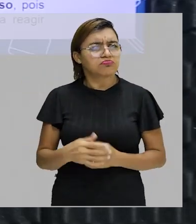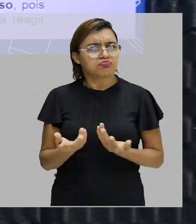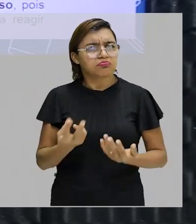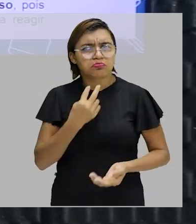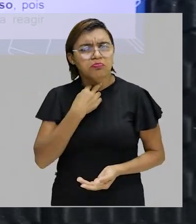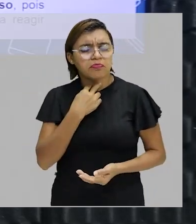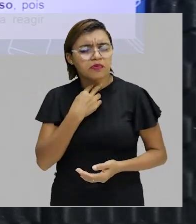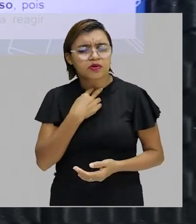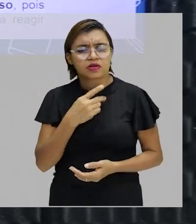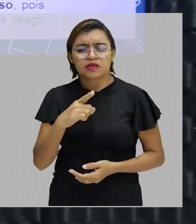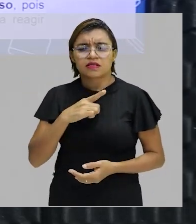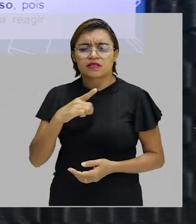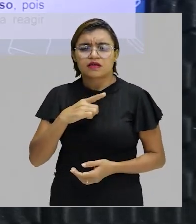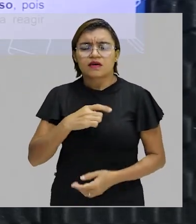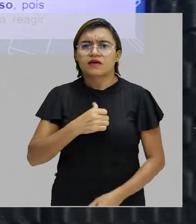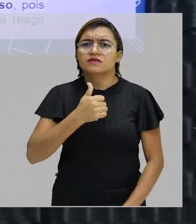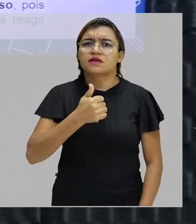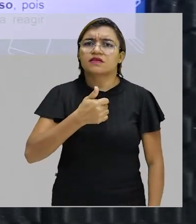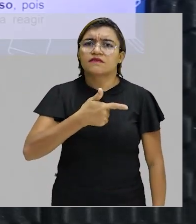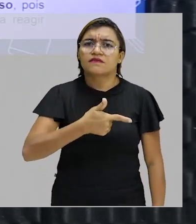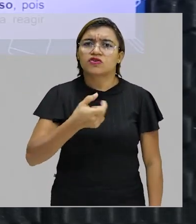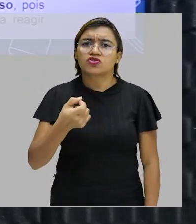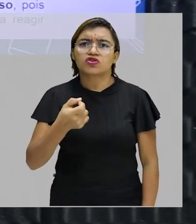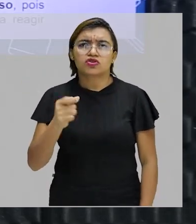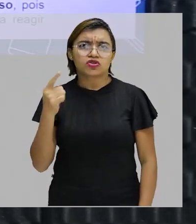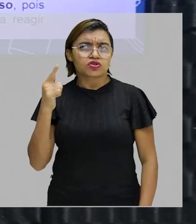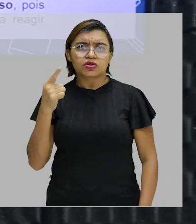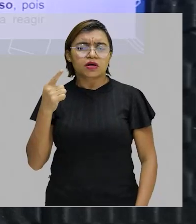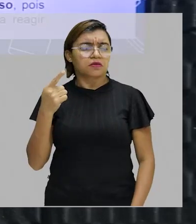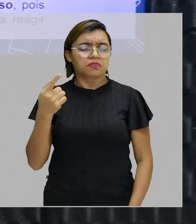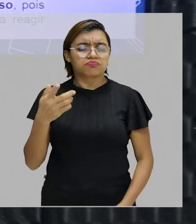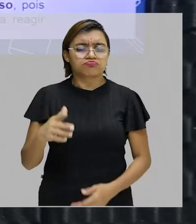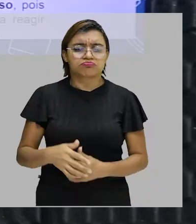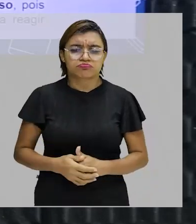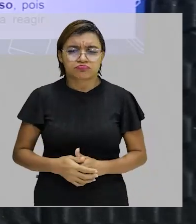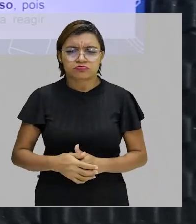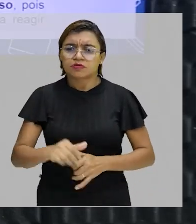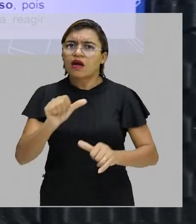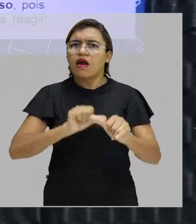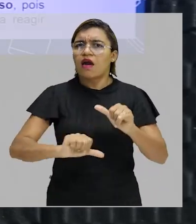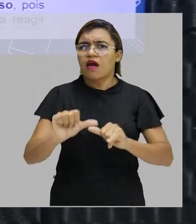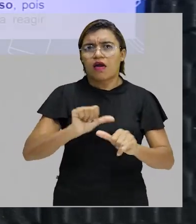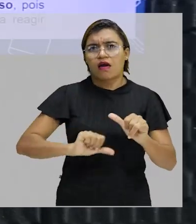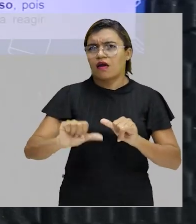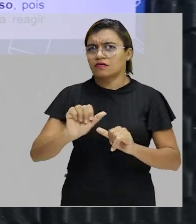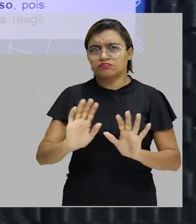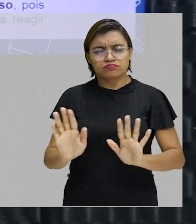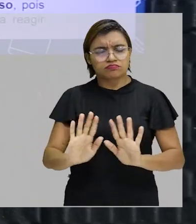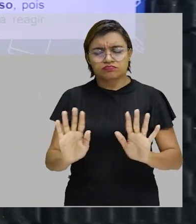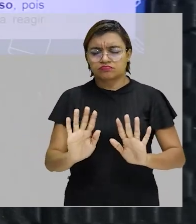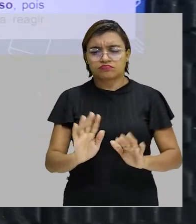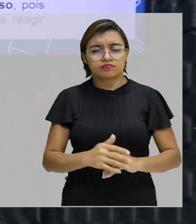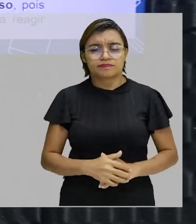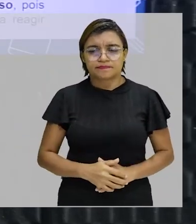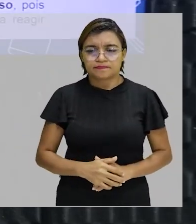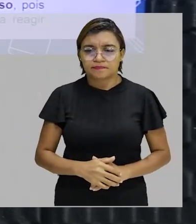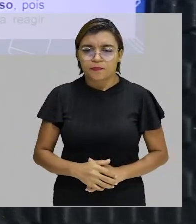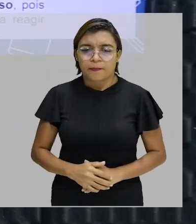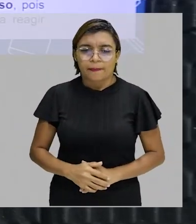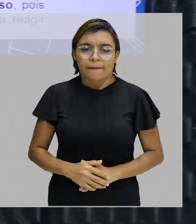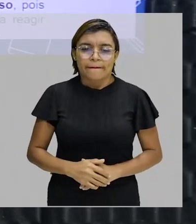como obter esses 120 gramas, certo? Não tem como reagir com esses 120 gramas, melhor